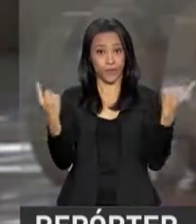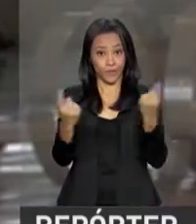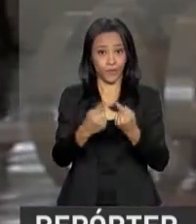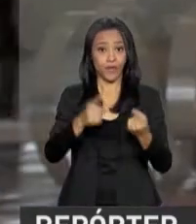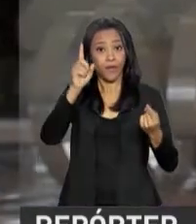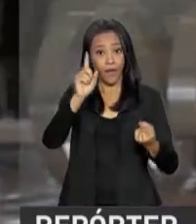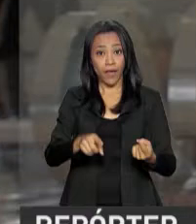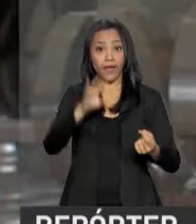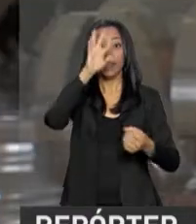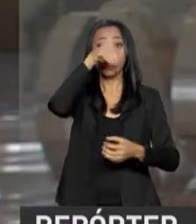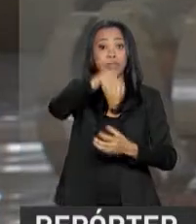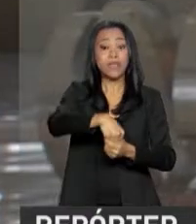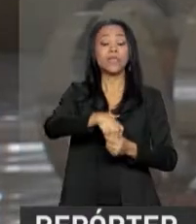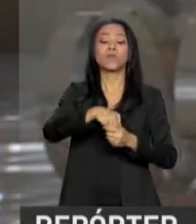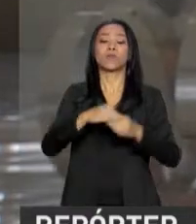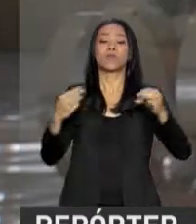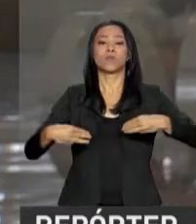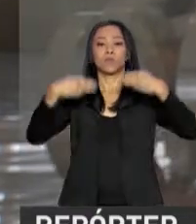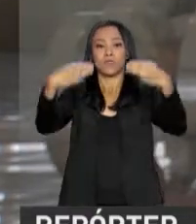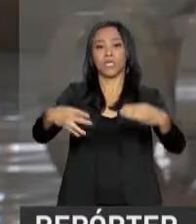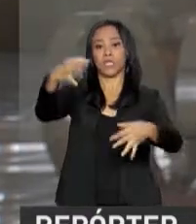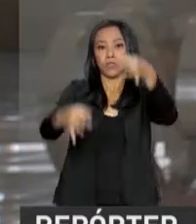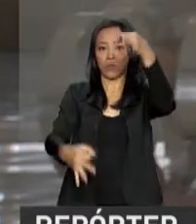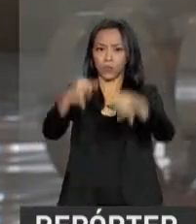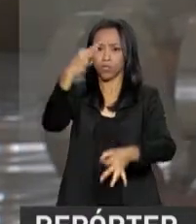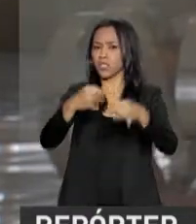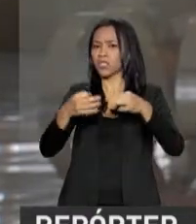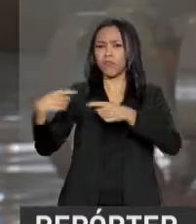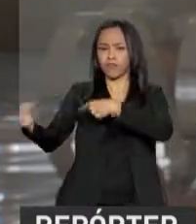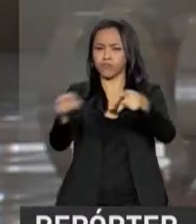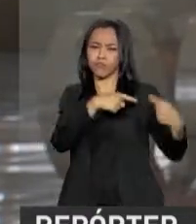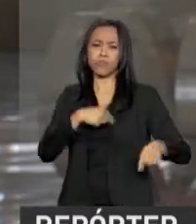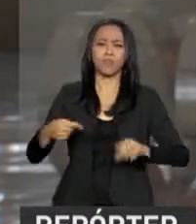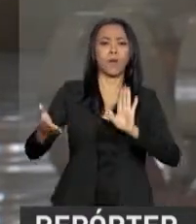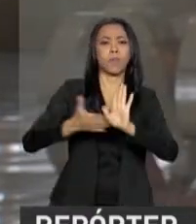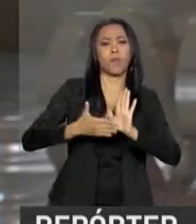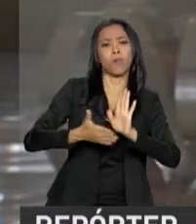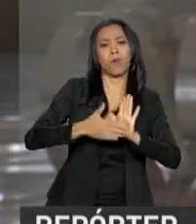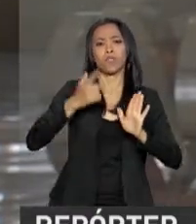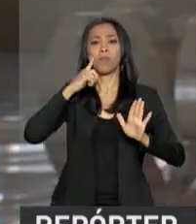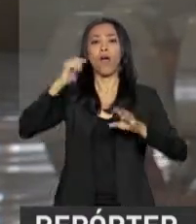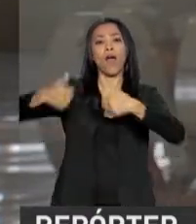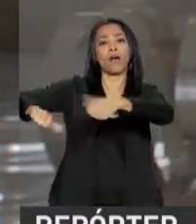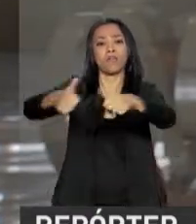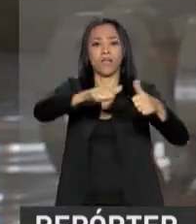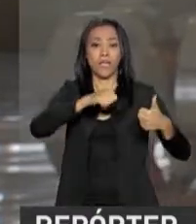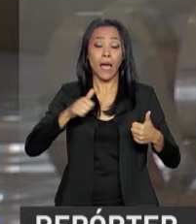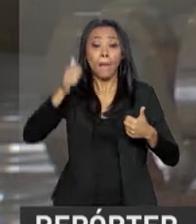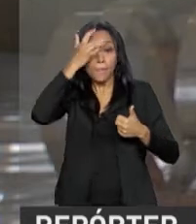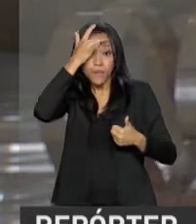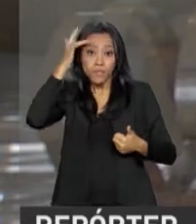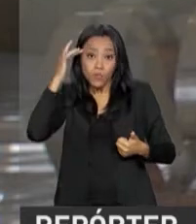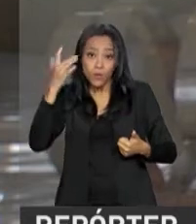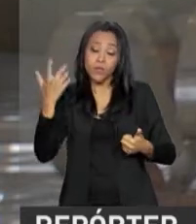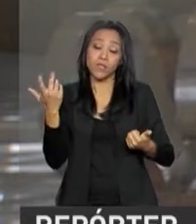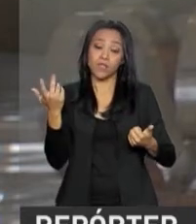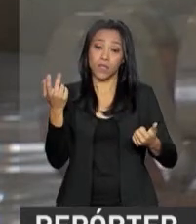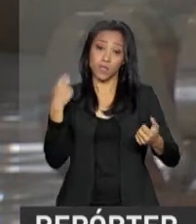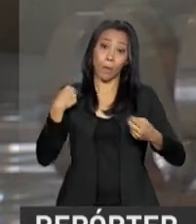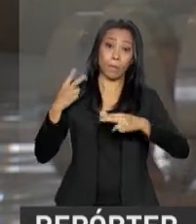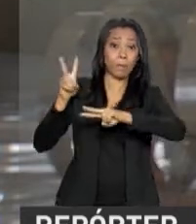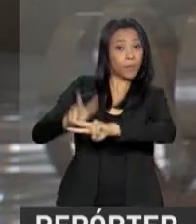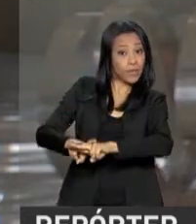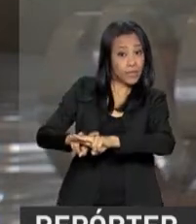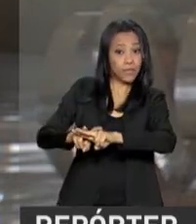no ministério da justiça e vai discutir a proposta de um mutirão para avaliar a situação de pessoas que estão presas provisoriamente